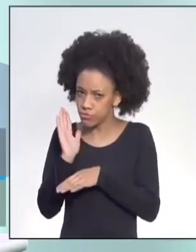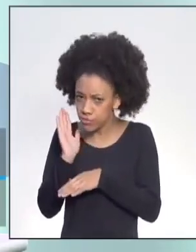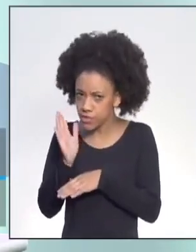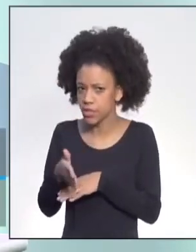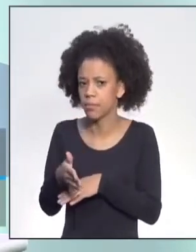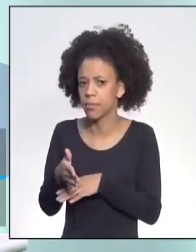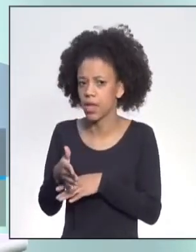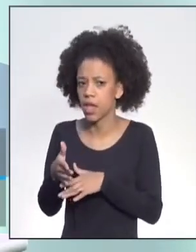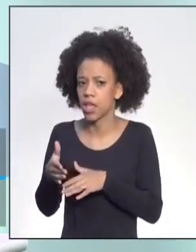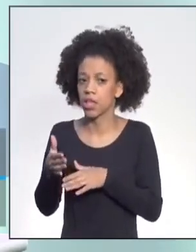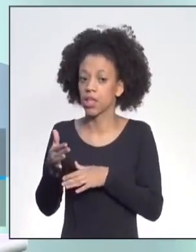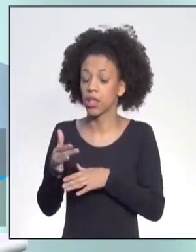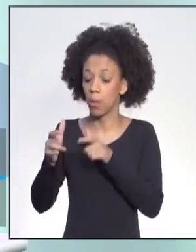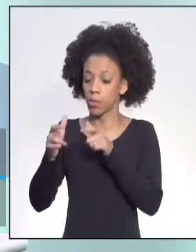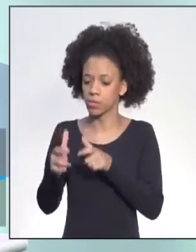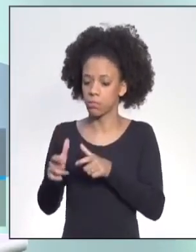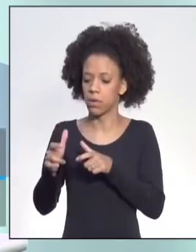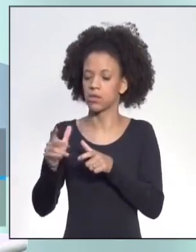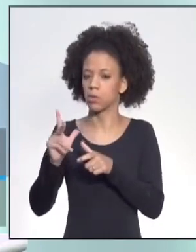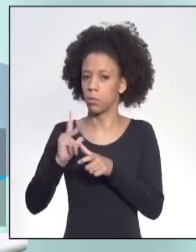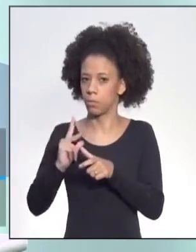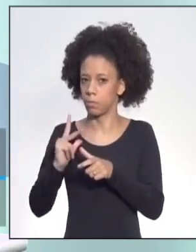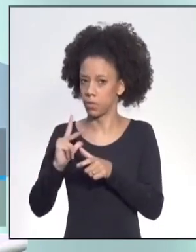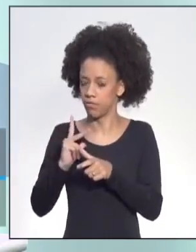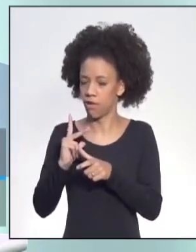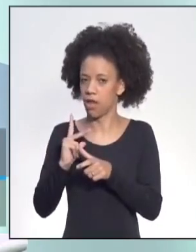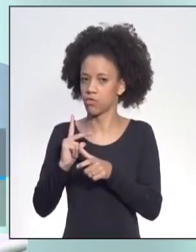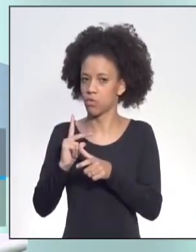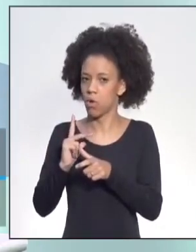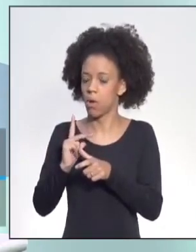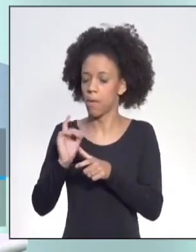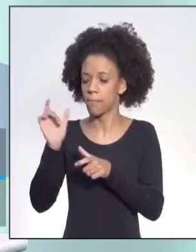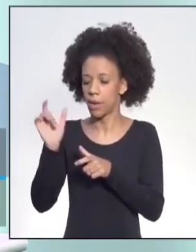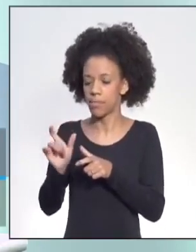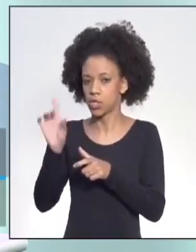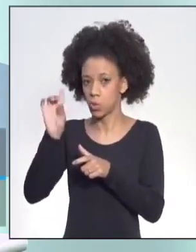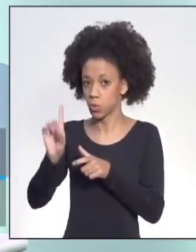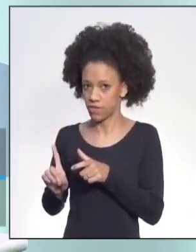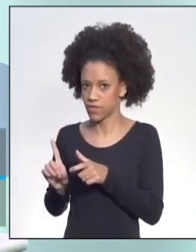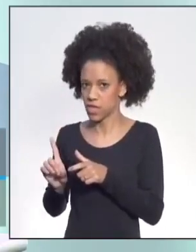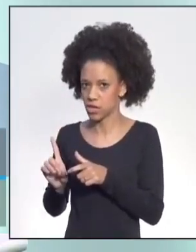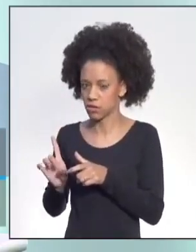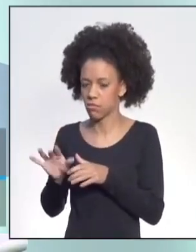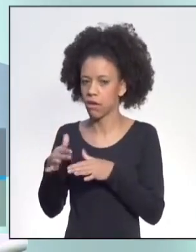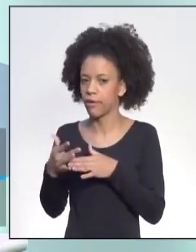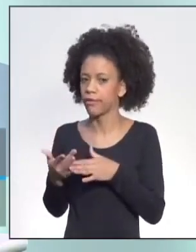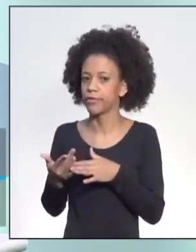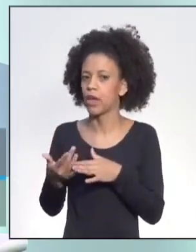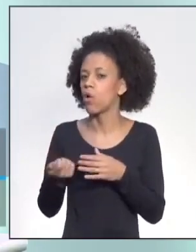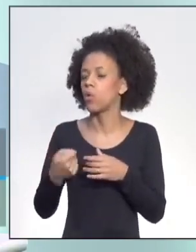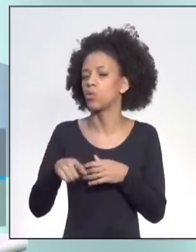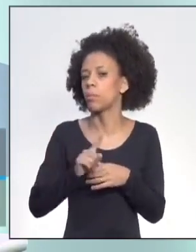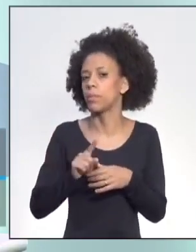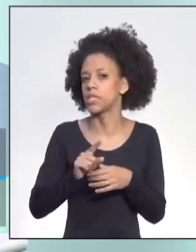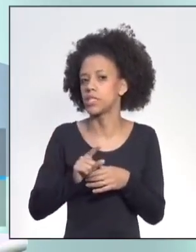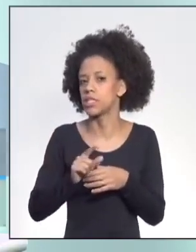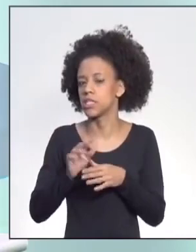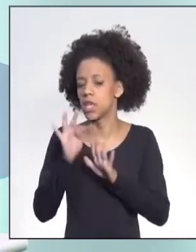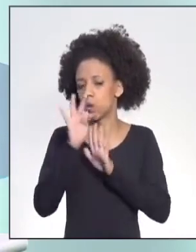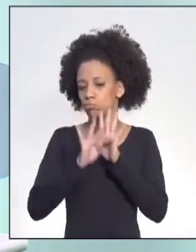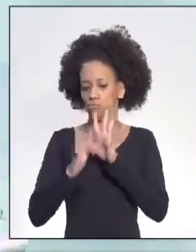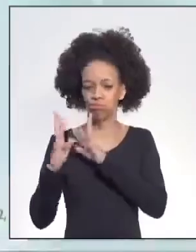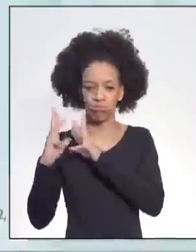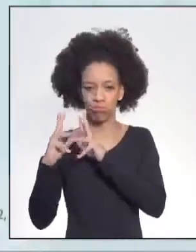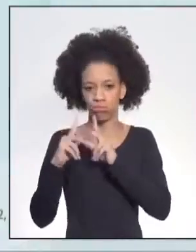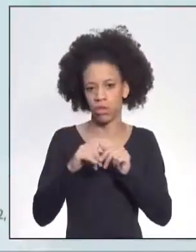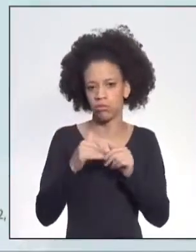espaço reservado para pessoas com necessidades especiais. Então, não precisa do texto todo. Só pela imagem, analisando a imagem, vocês